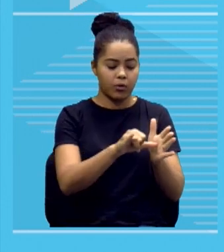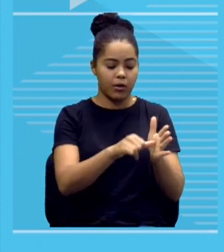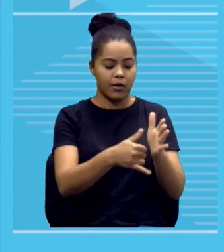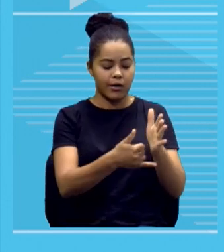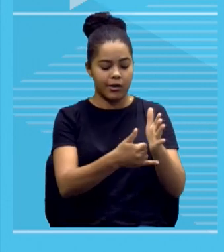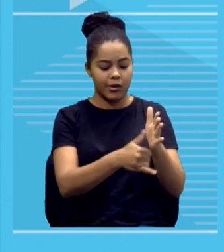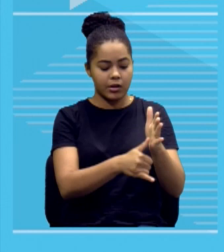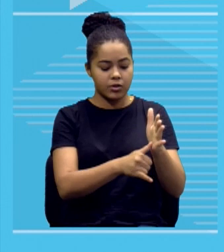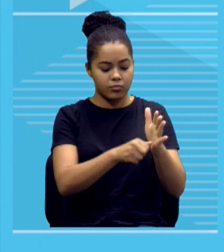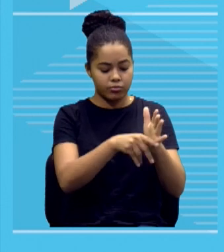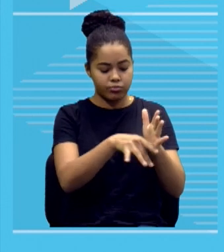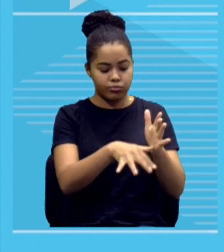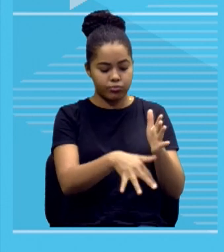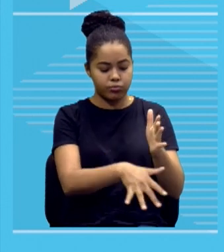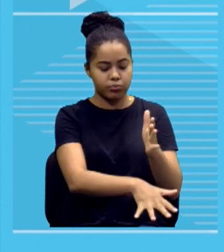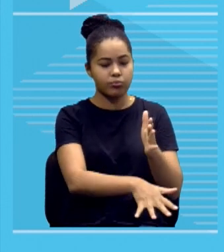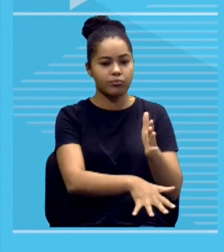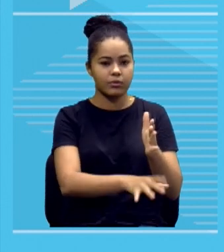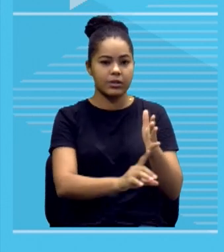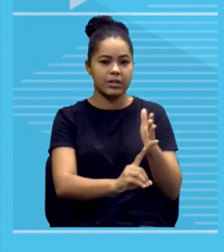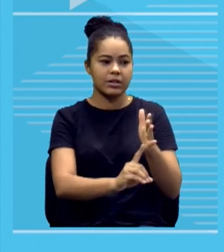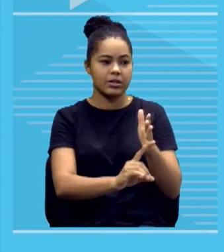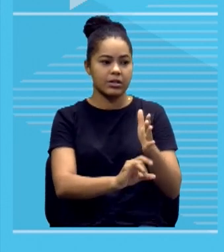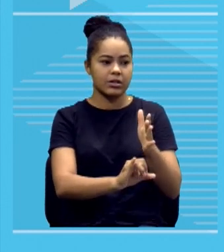motor elétrico, eu falei do ventilador.